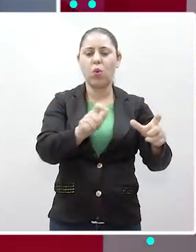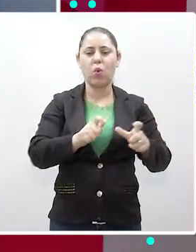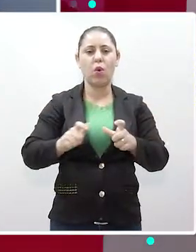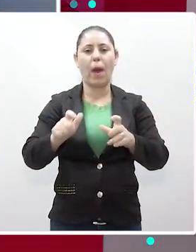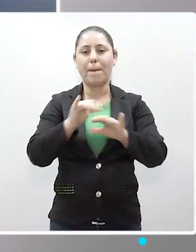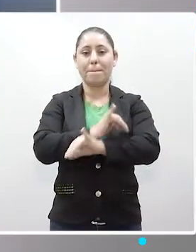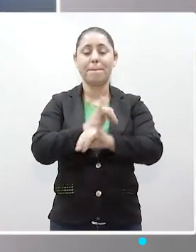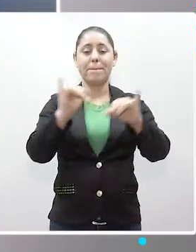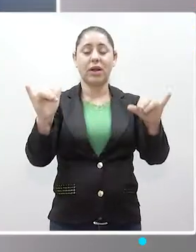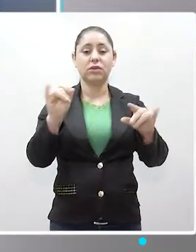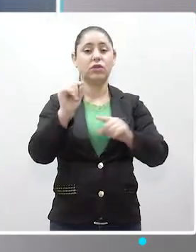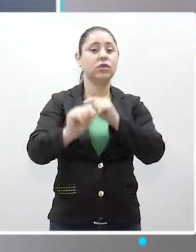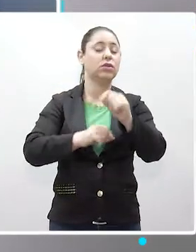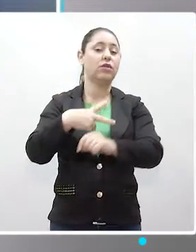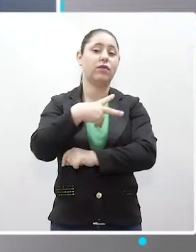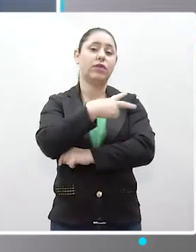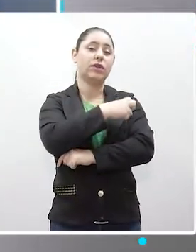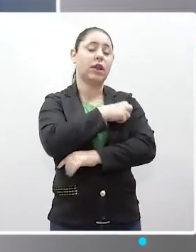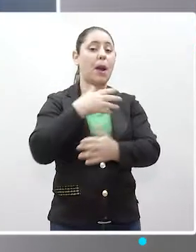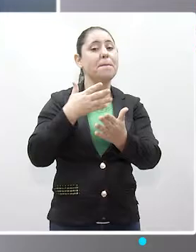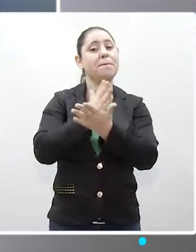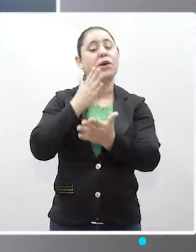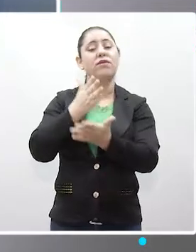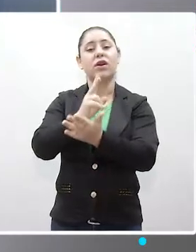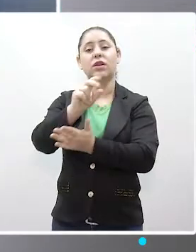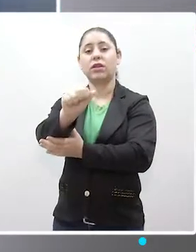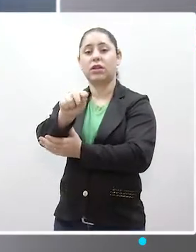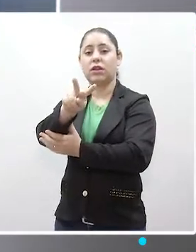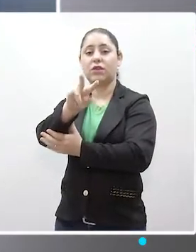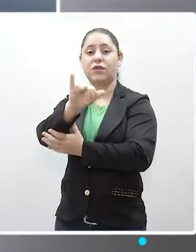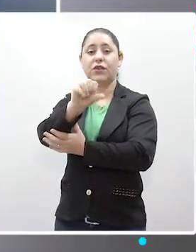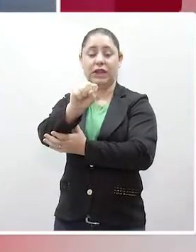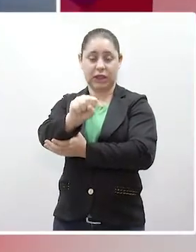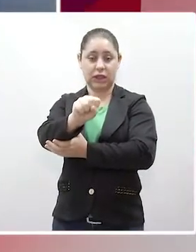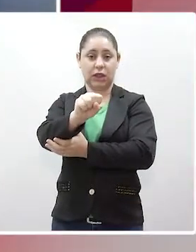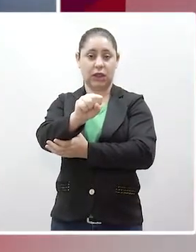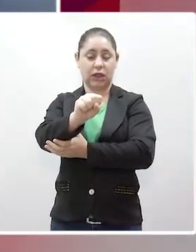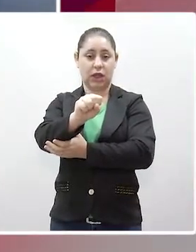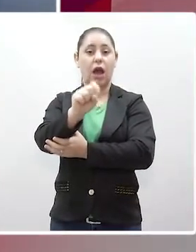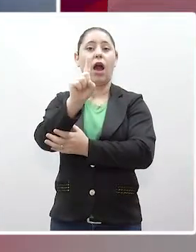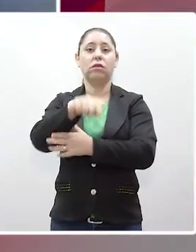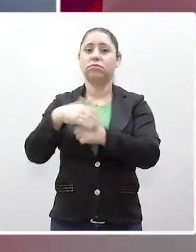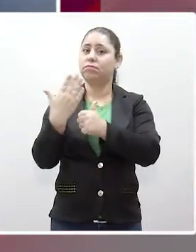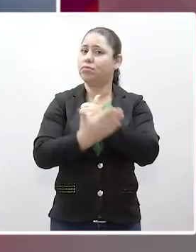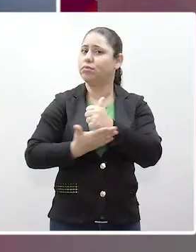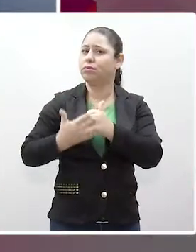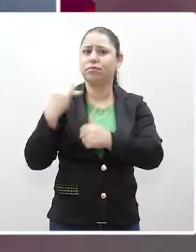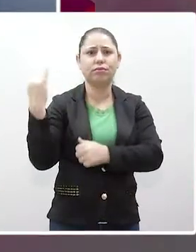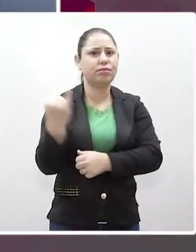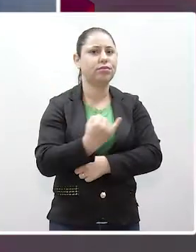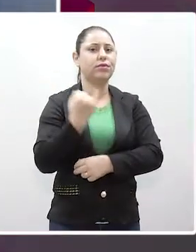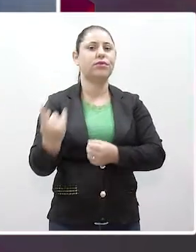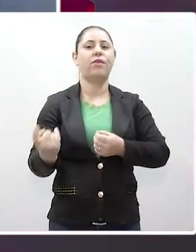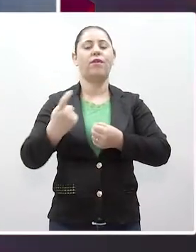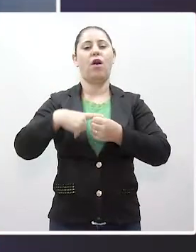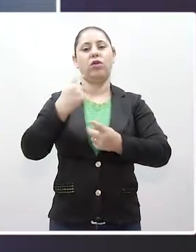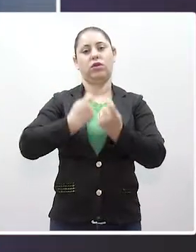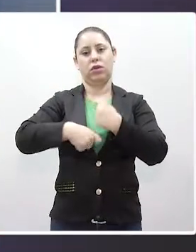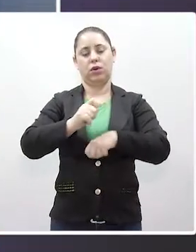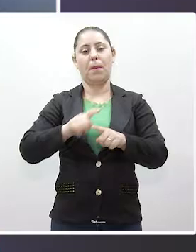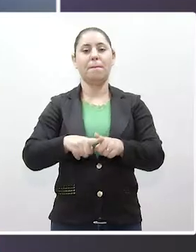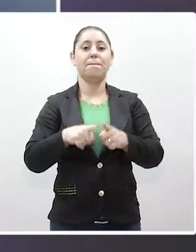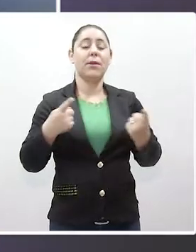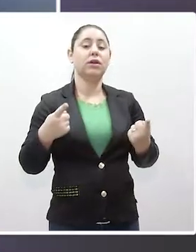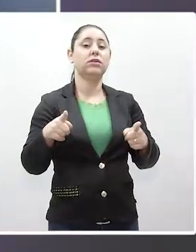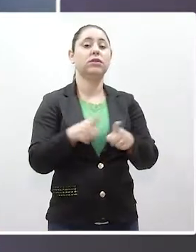mídia, que as vacinas que sejam aprovadas pela Anvisa com critérios técnicos são fundamentais para a recuperação econômica.